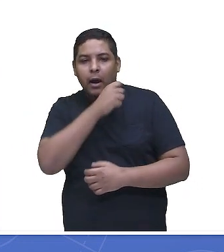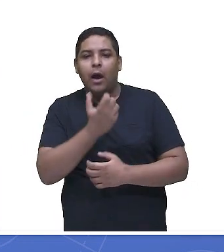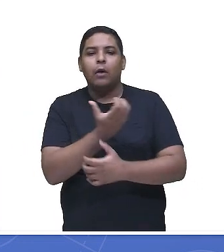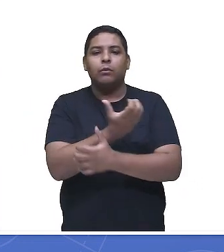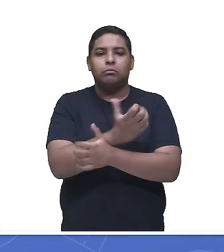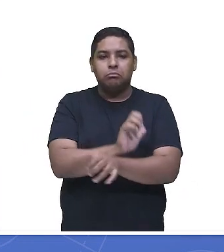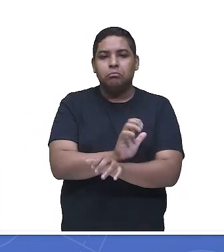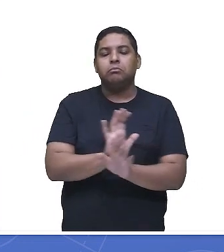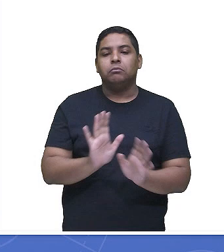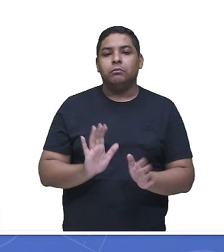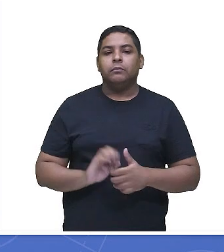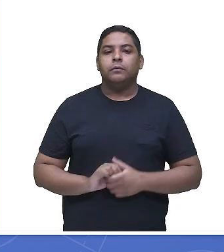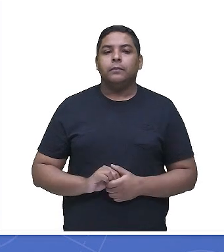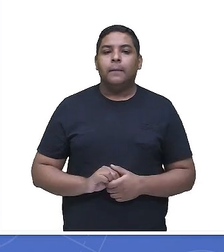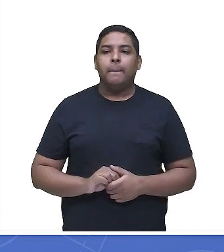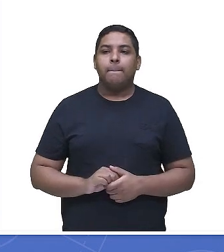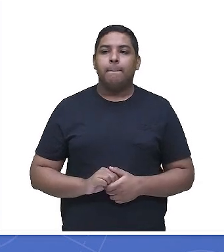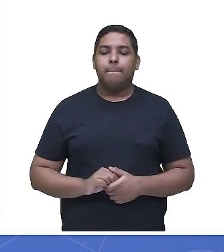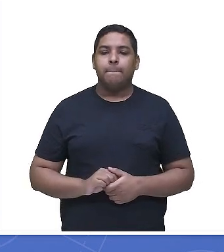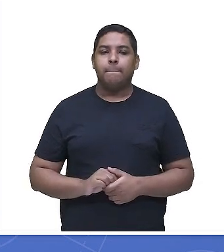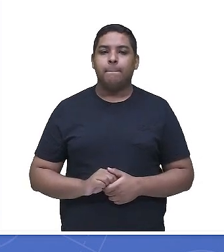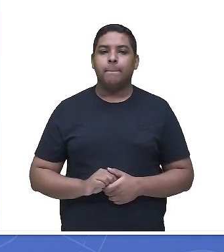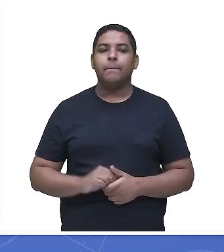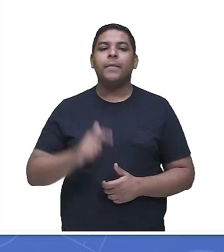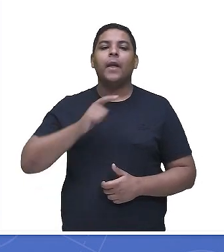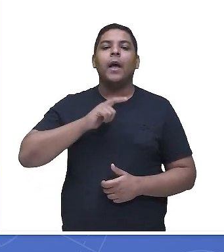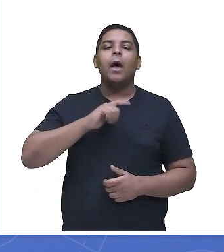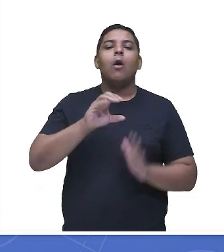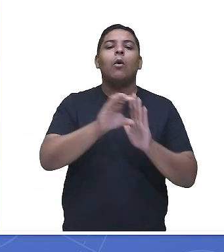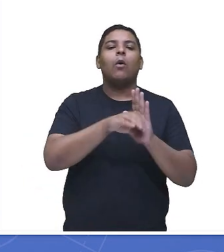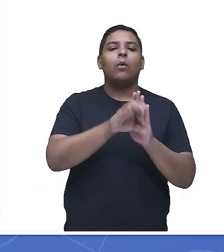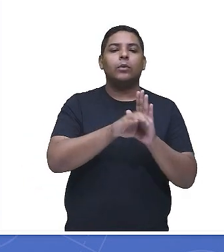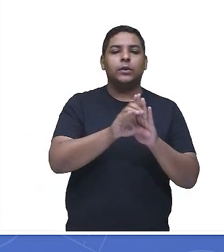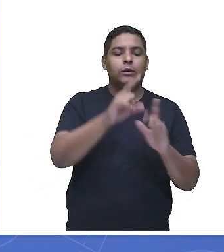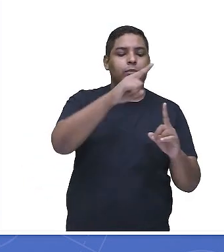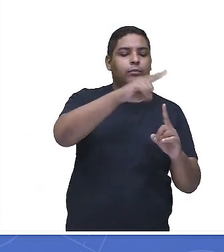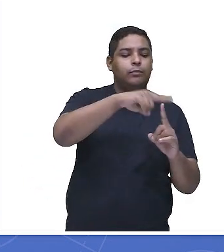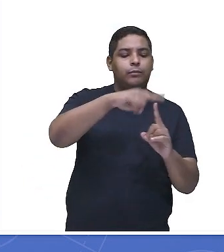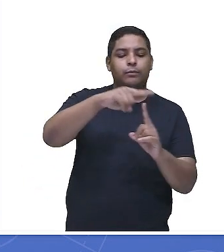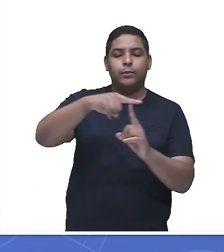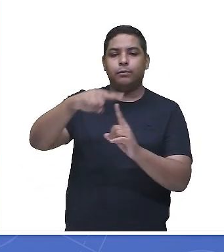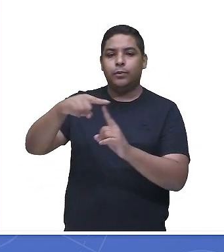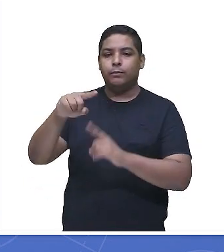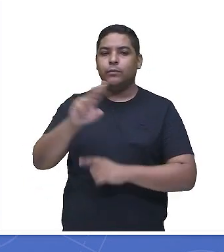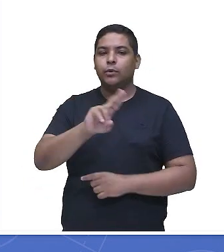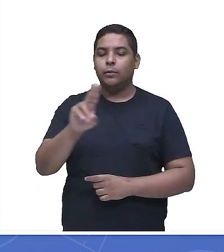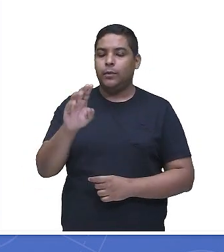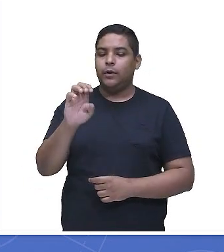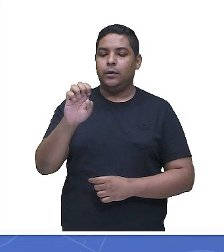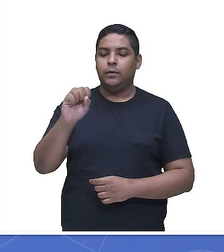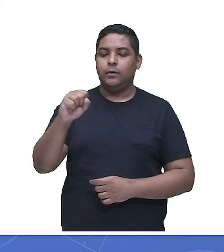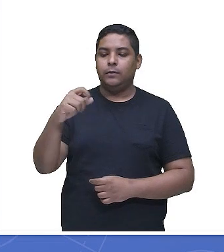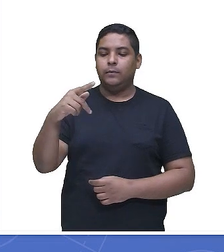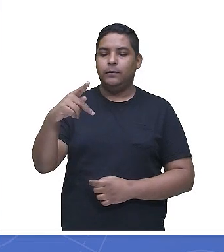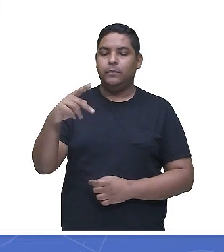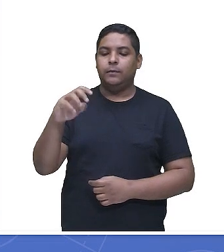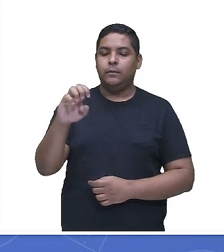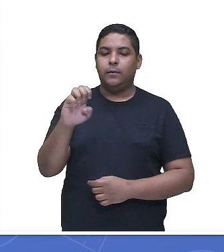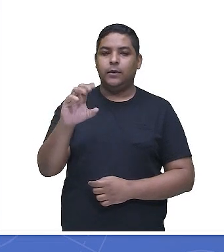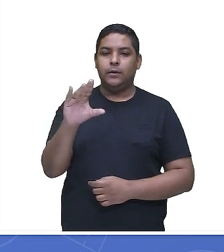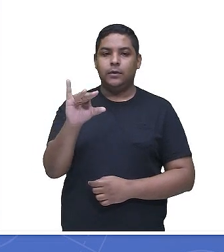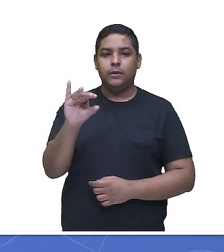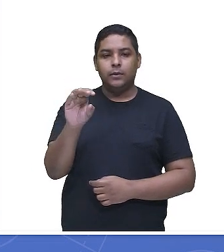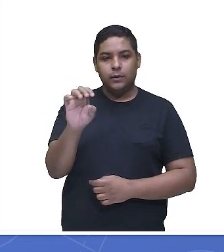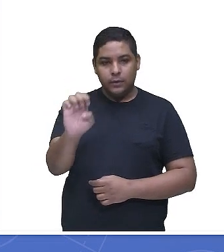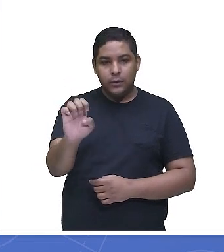importante é o conceito de espécie. Quando eu tenho organismos semelhantes e que eles podem se reproduzir, eu